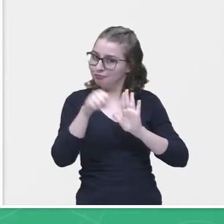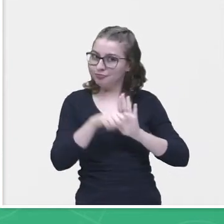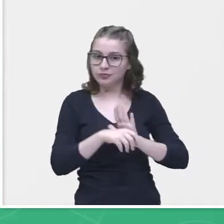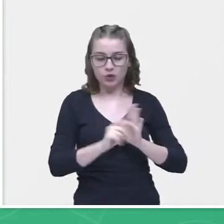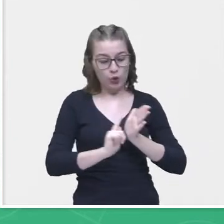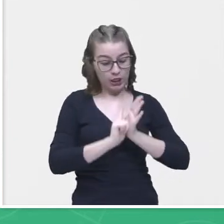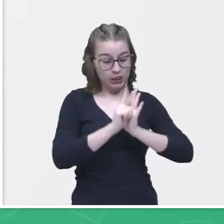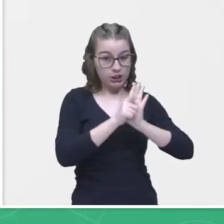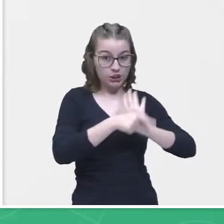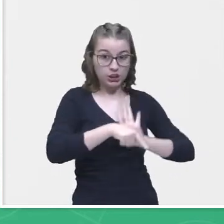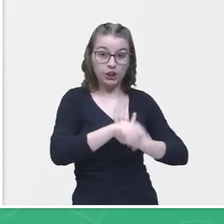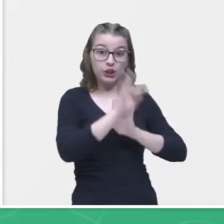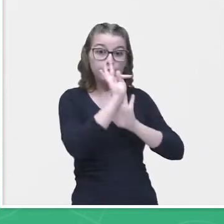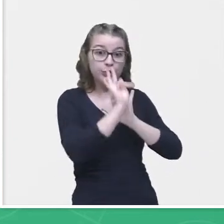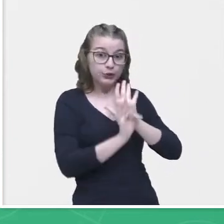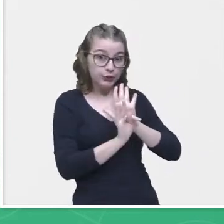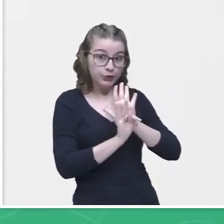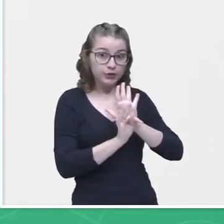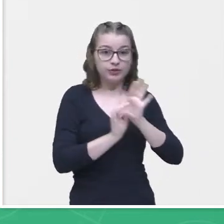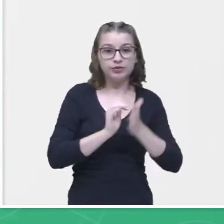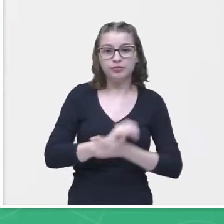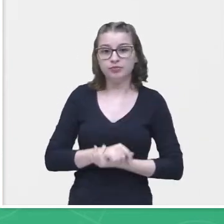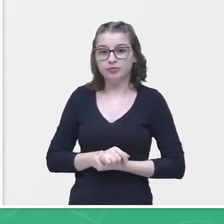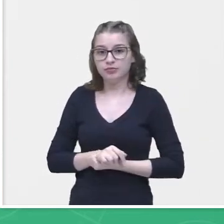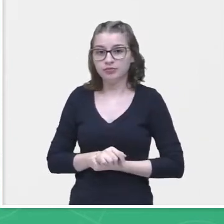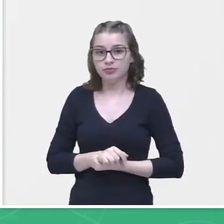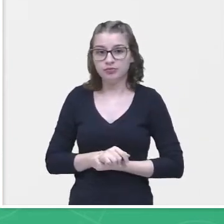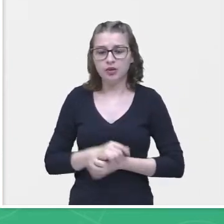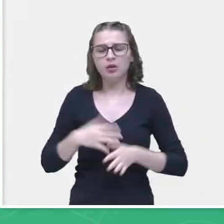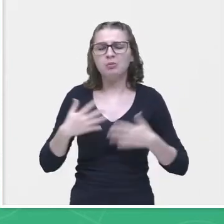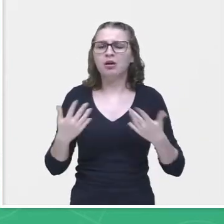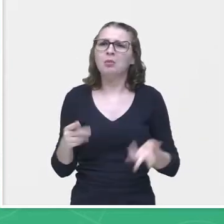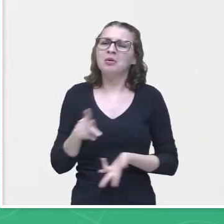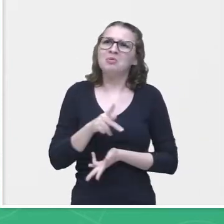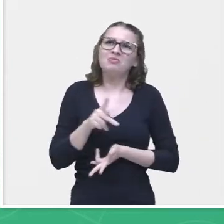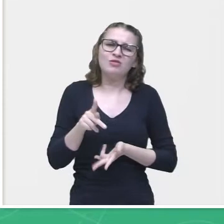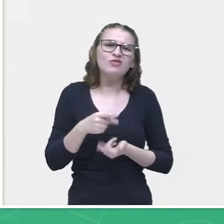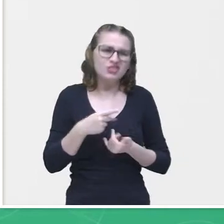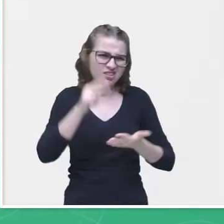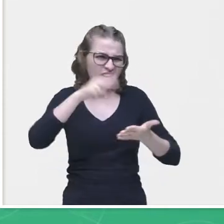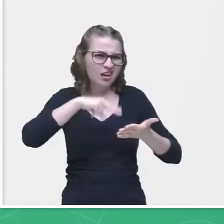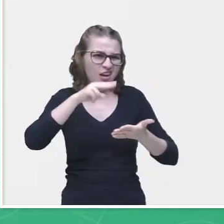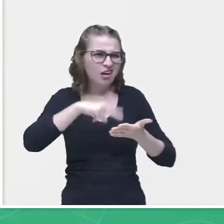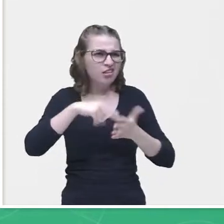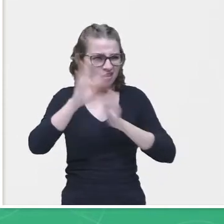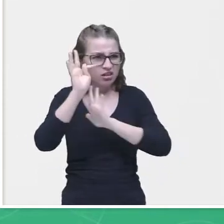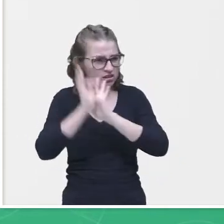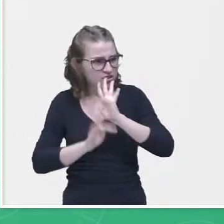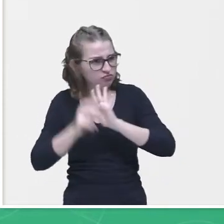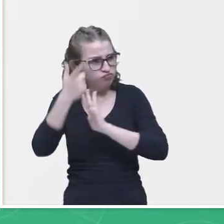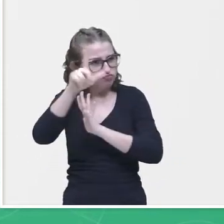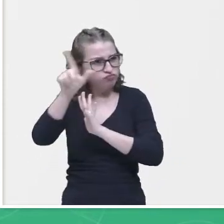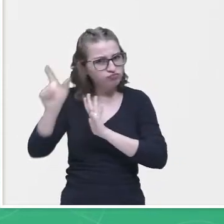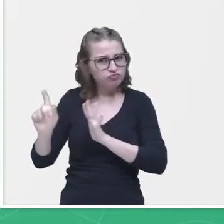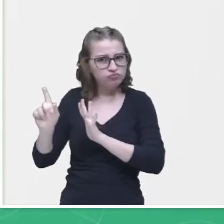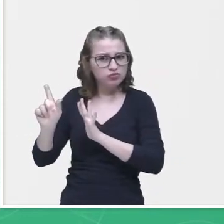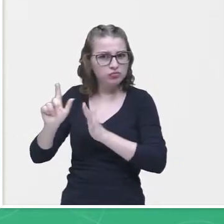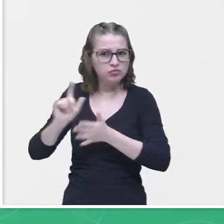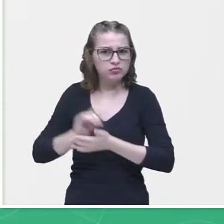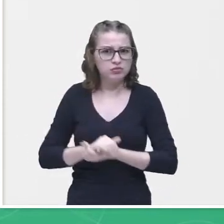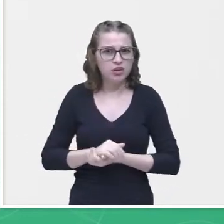gênero textual também, não é isso? Professor, mas eu também leio textos em outros